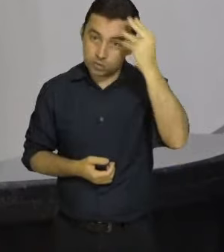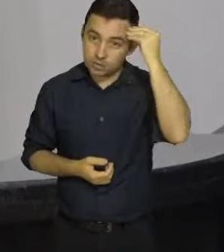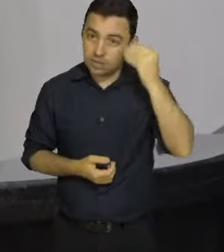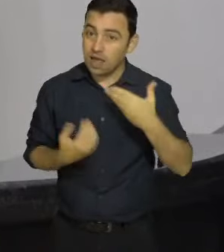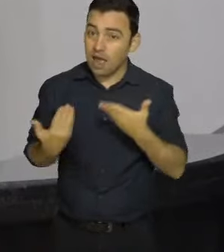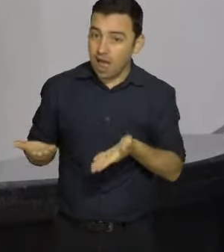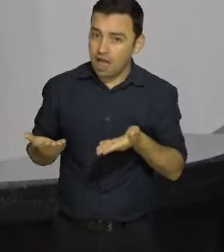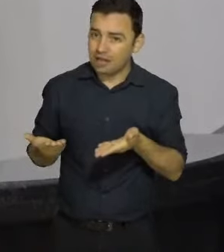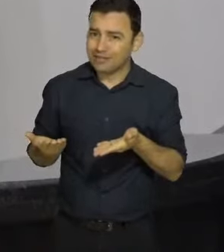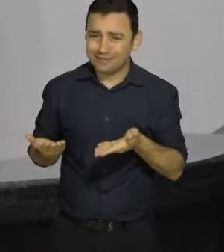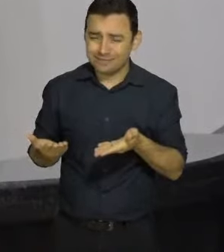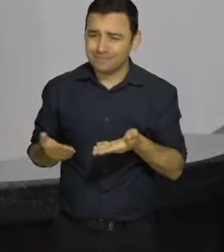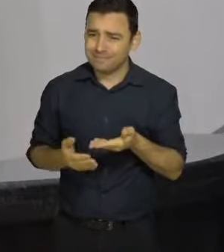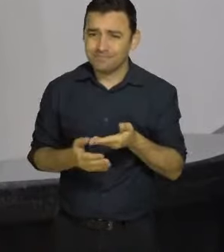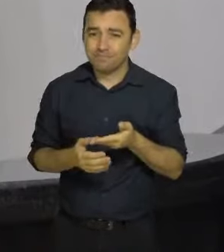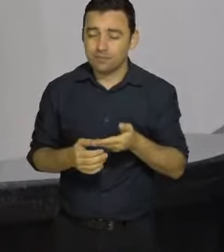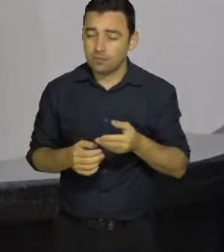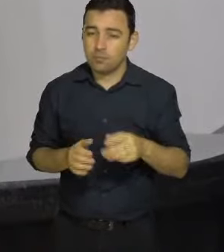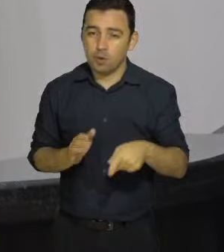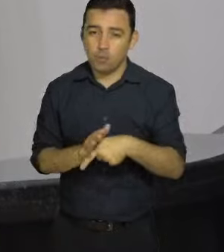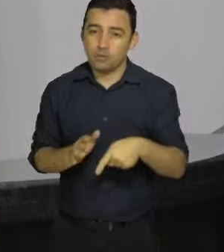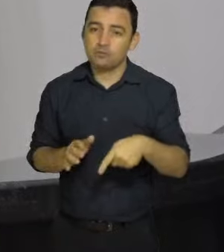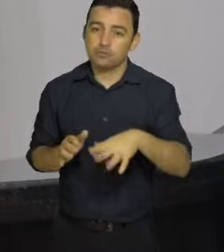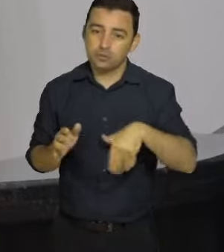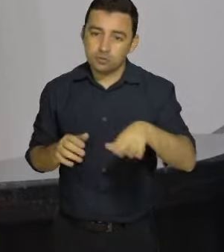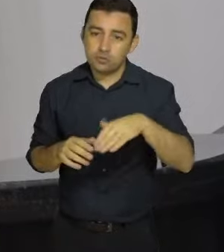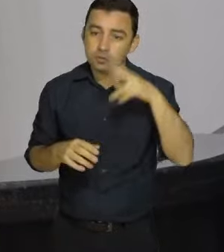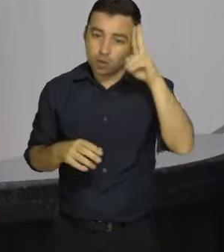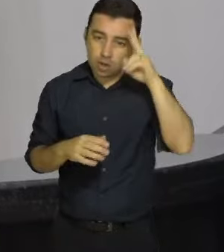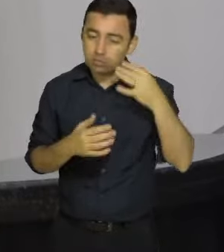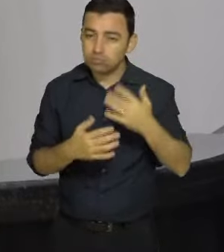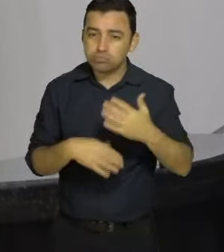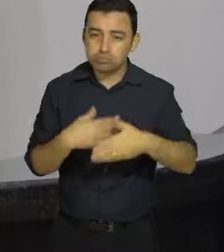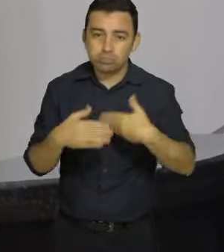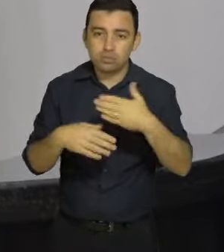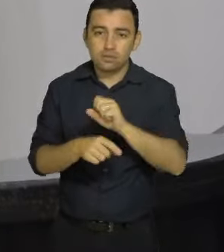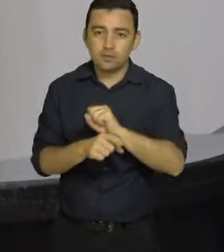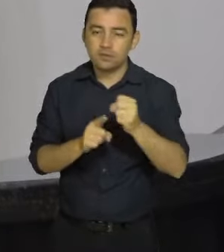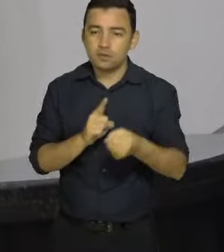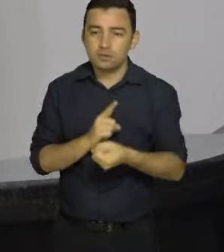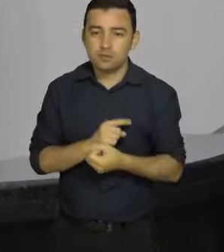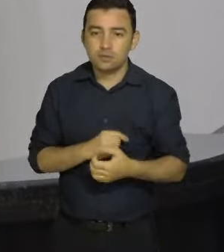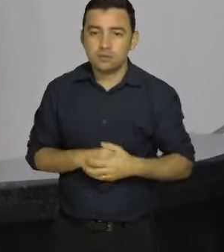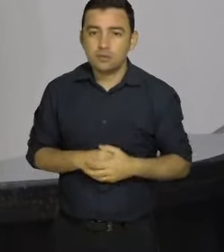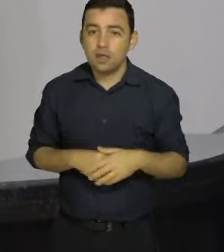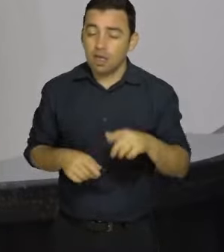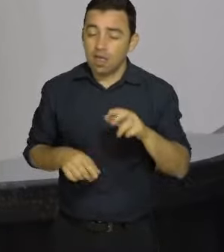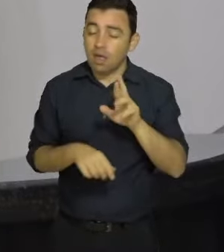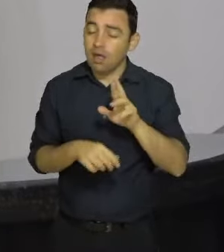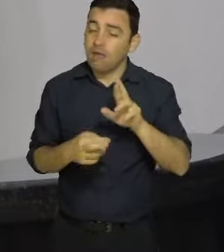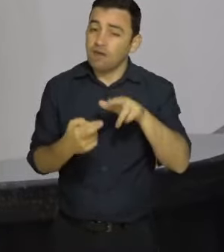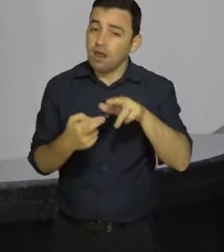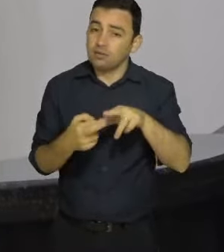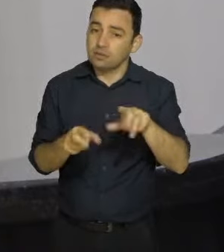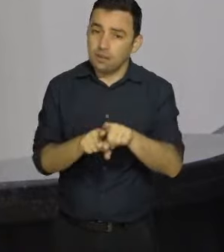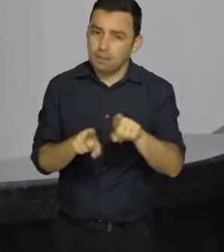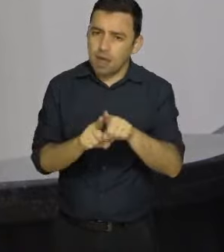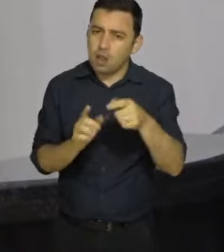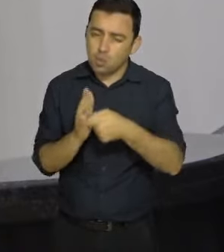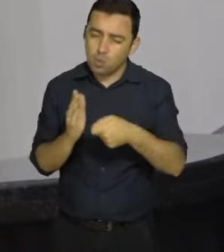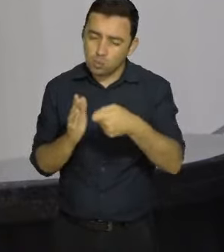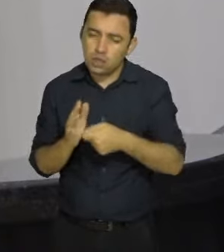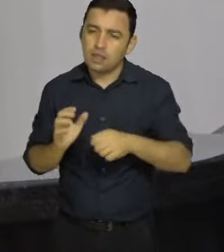parceira histórica da Sociedade Brasileira para o Progresso da Ciência aqui em Santa Catarina, e grande referência nas lutas em defesa da educação